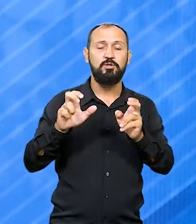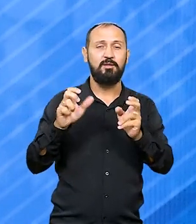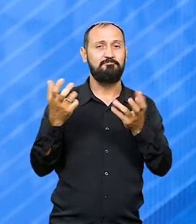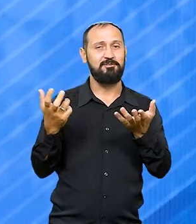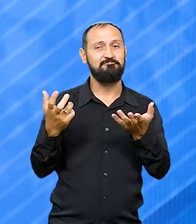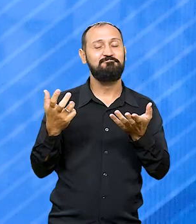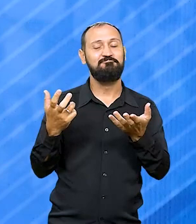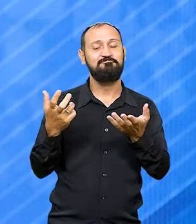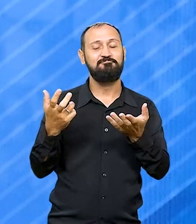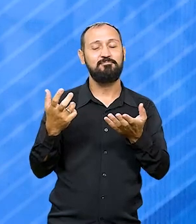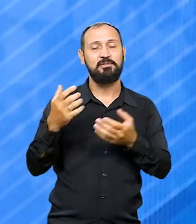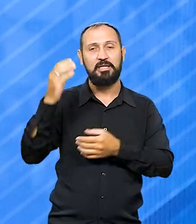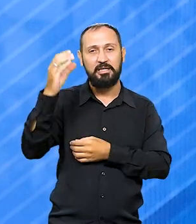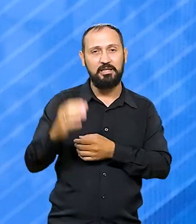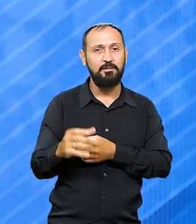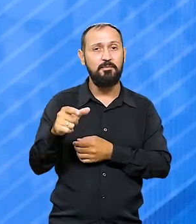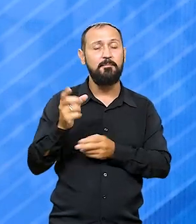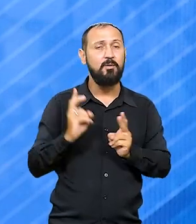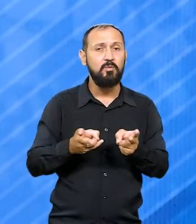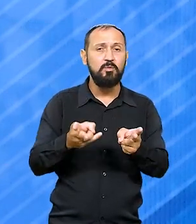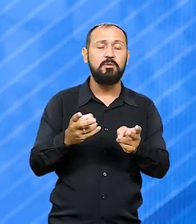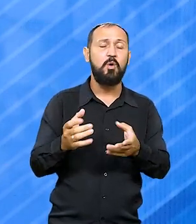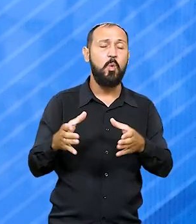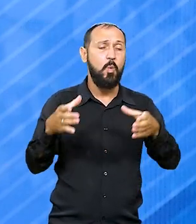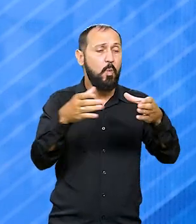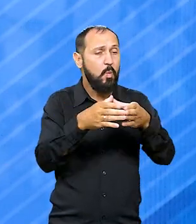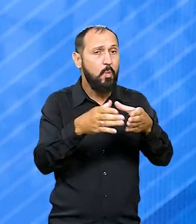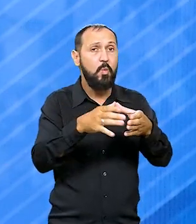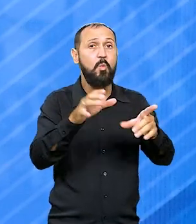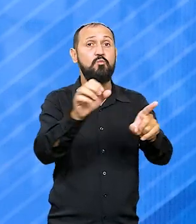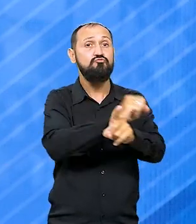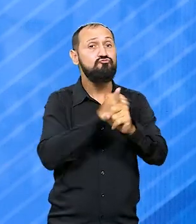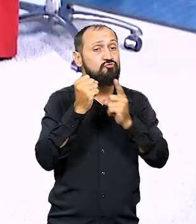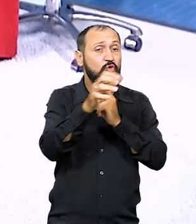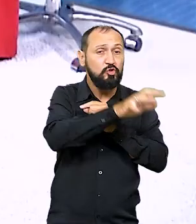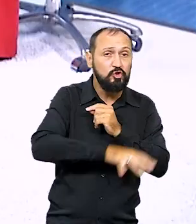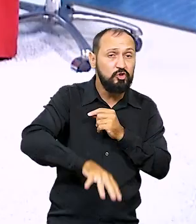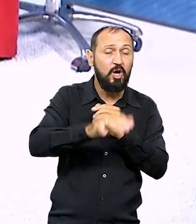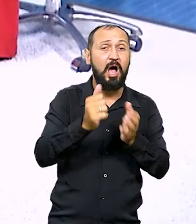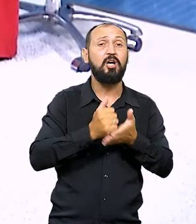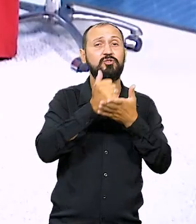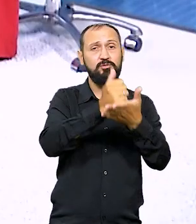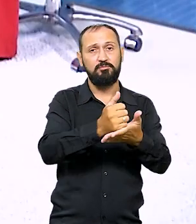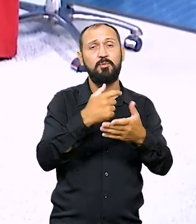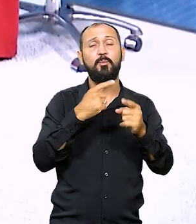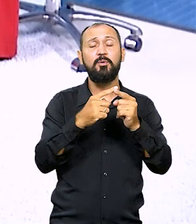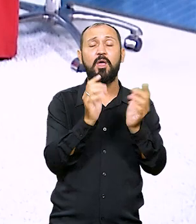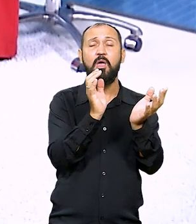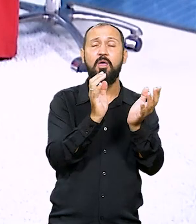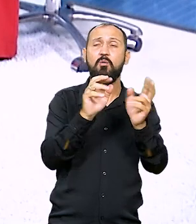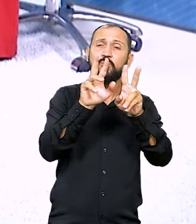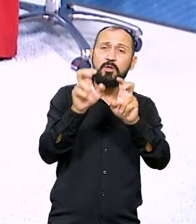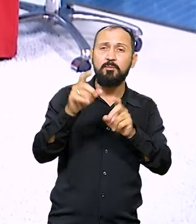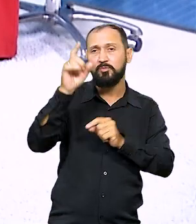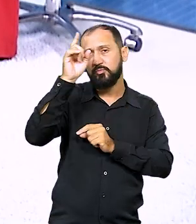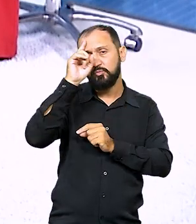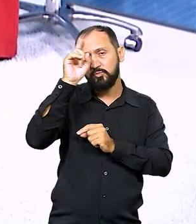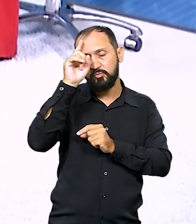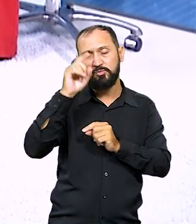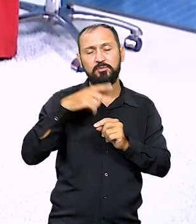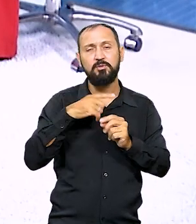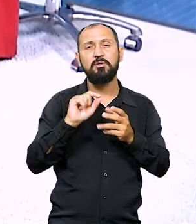advocacia criminal, e torná-la permanente é uma conquista de toda a classe, justamente porque são assuntos